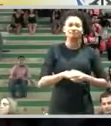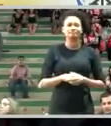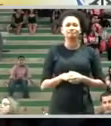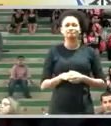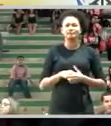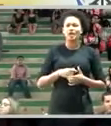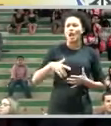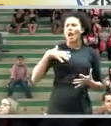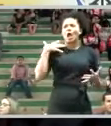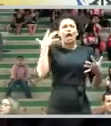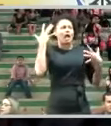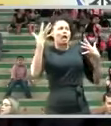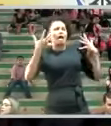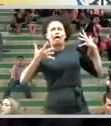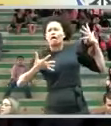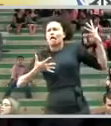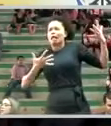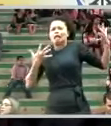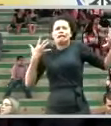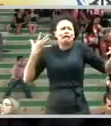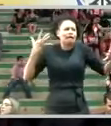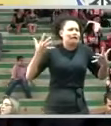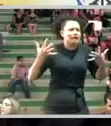Eles se desesperaram.